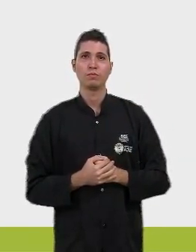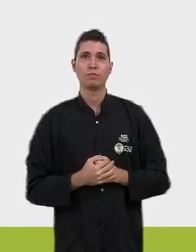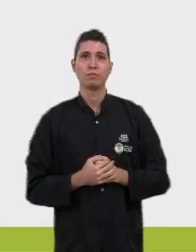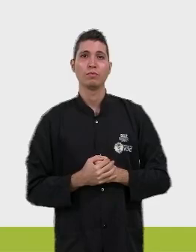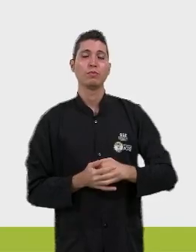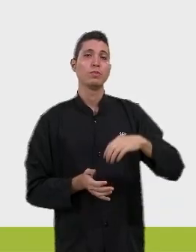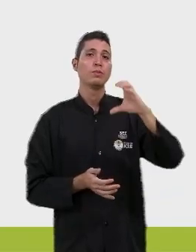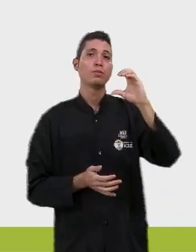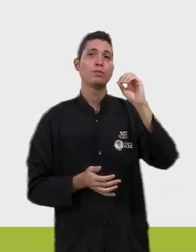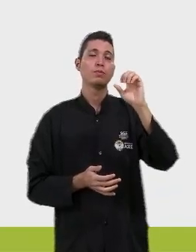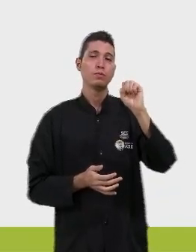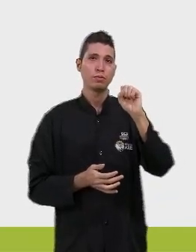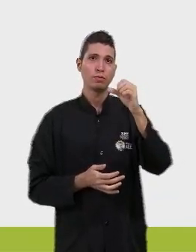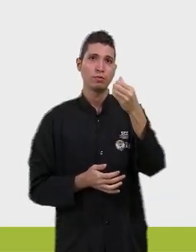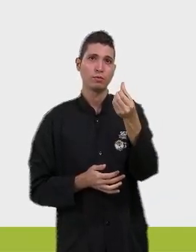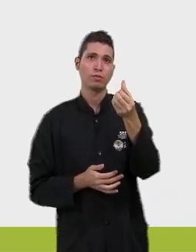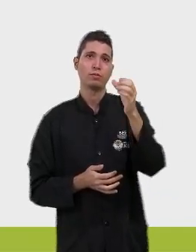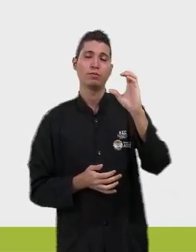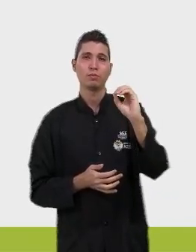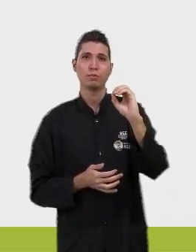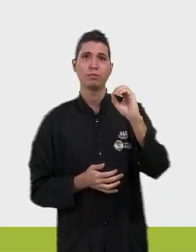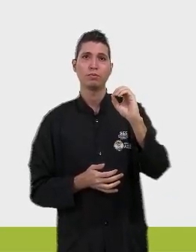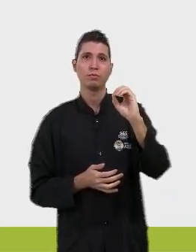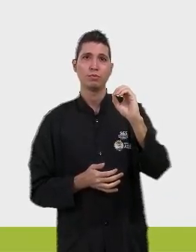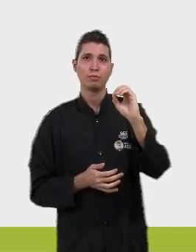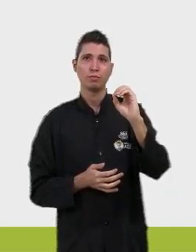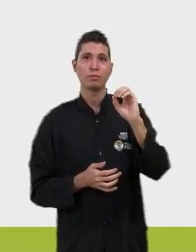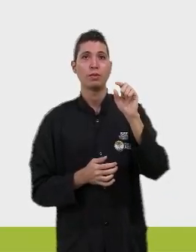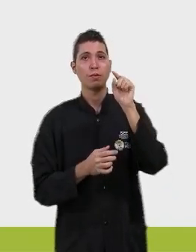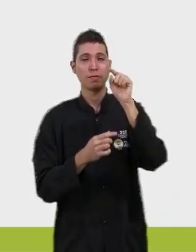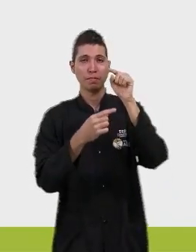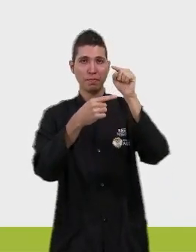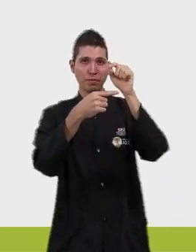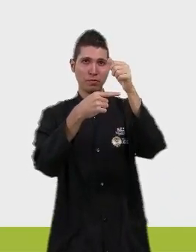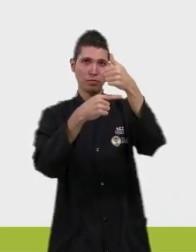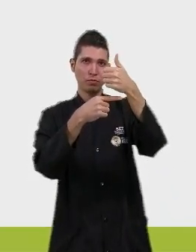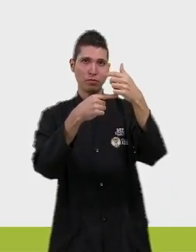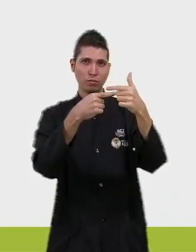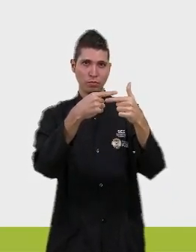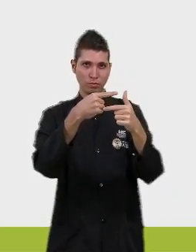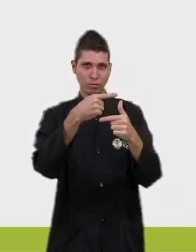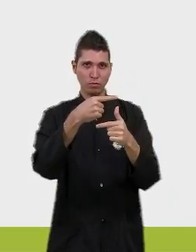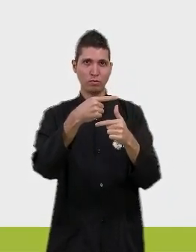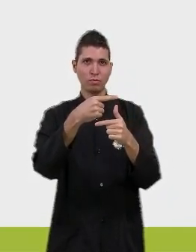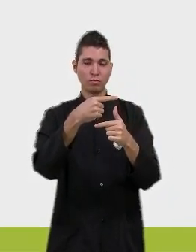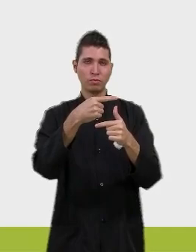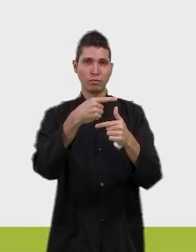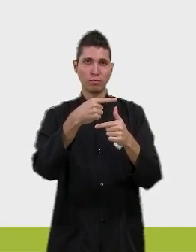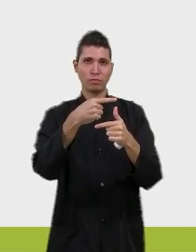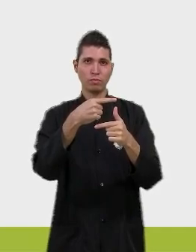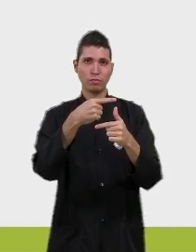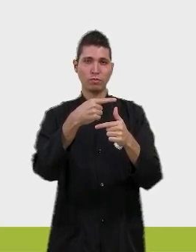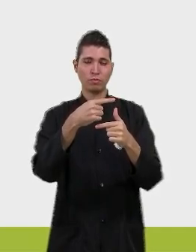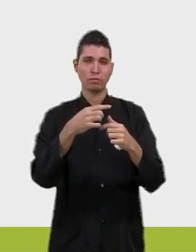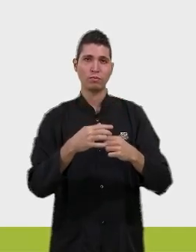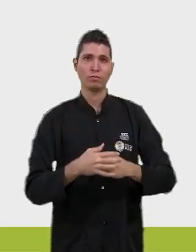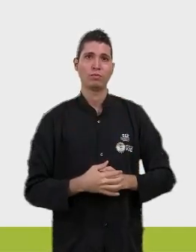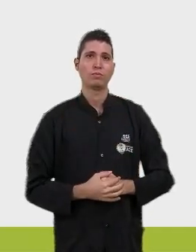60 graus. É meio. Portanto, eu posso afirmar que o cosseno de 300 graus também é meio.